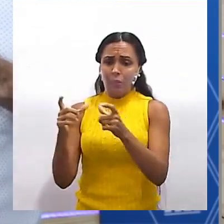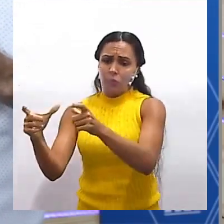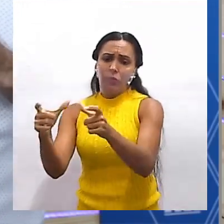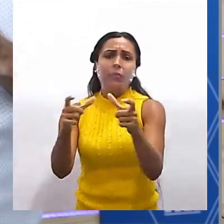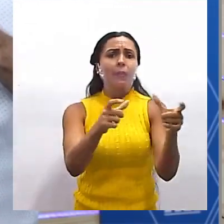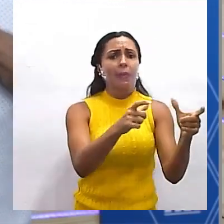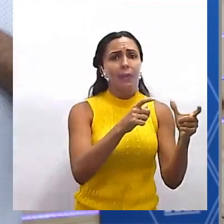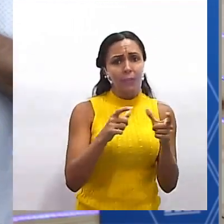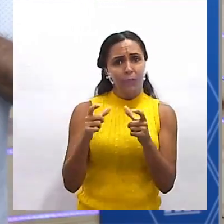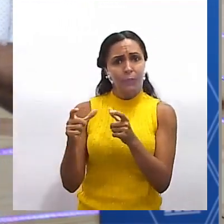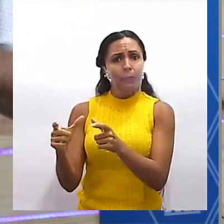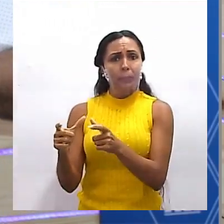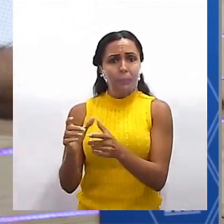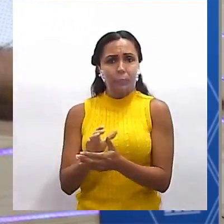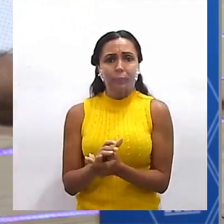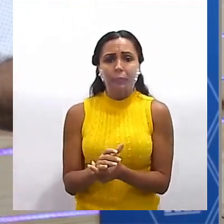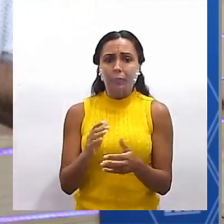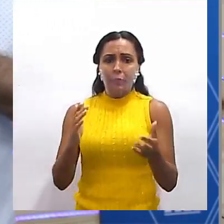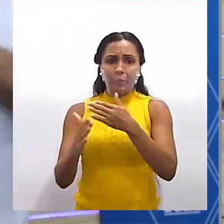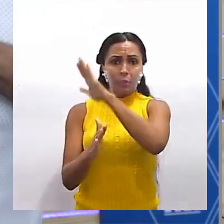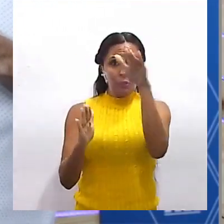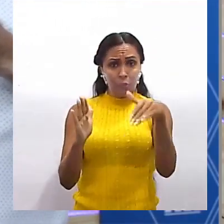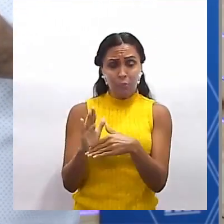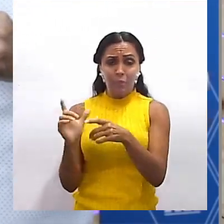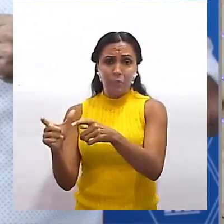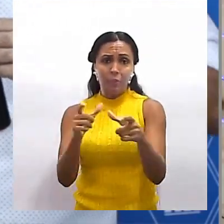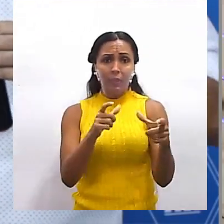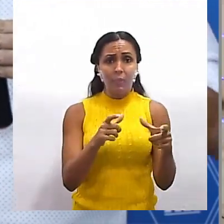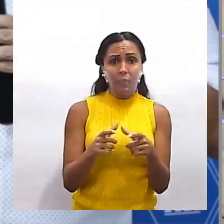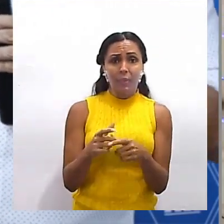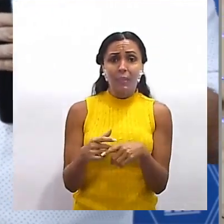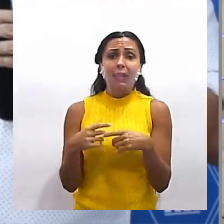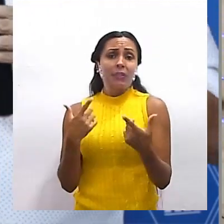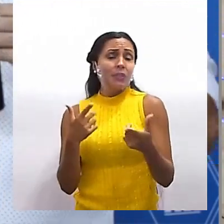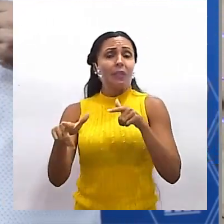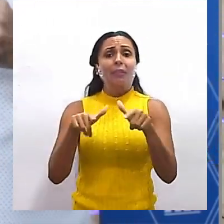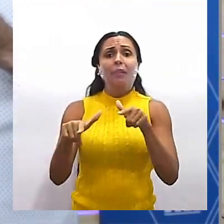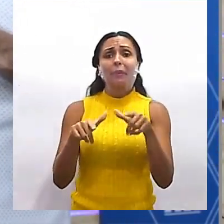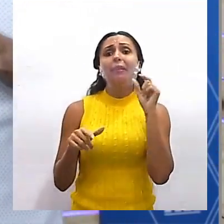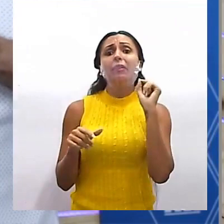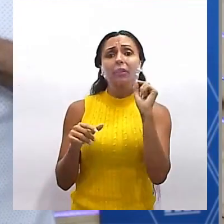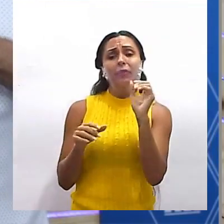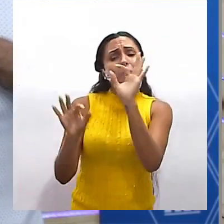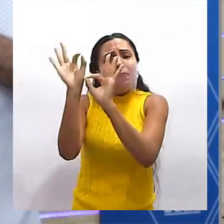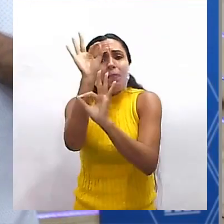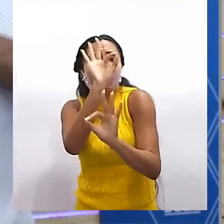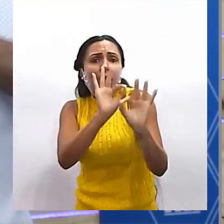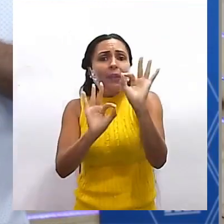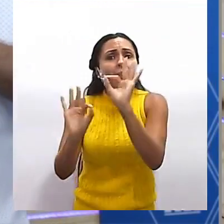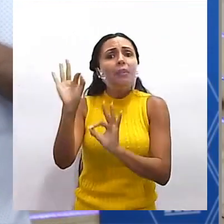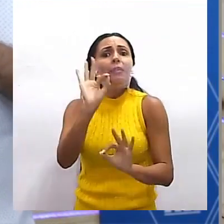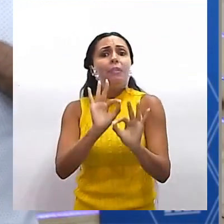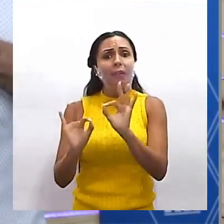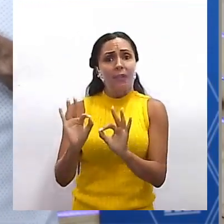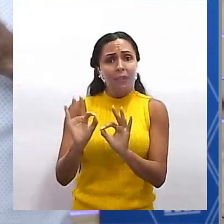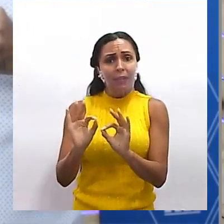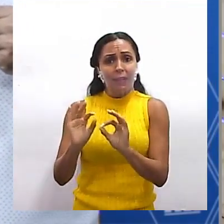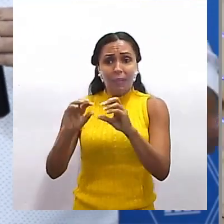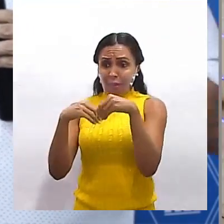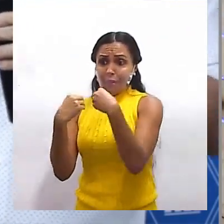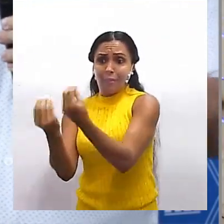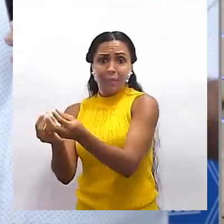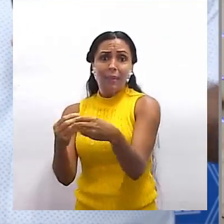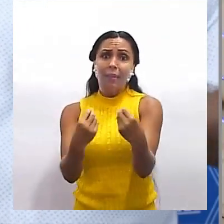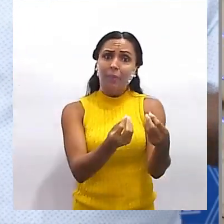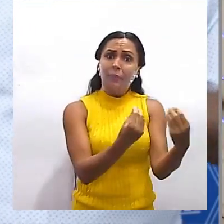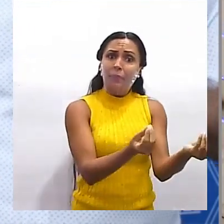locais, todas as regiões. Então, o que é que a gente vai trabalhar? A gente vai organizar essa entrega. A gente vai